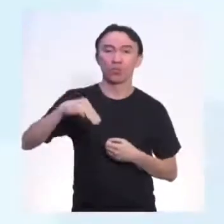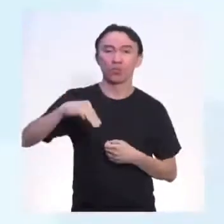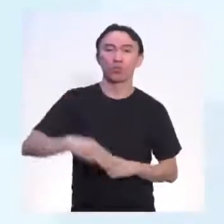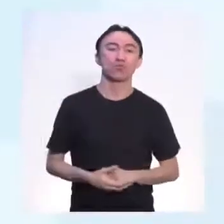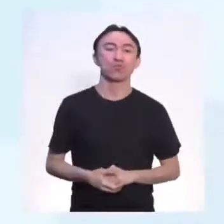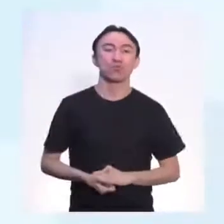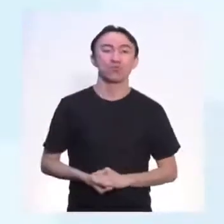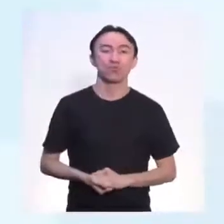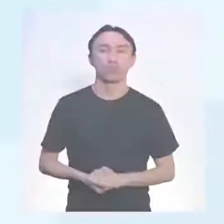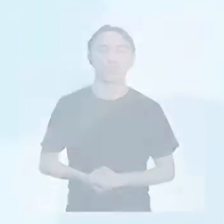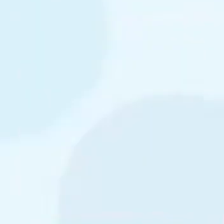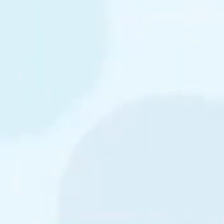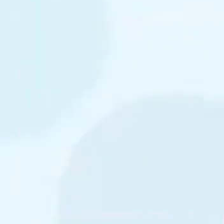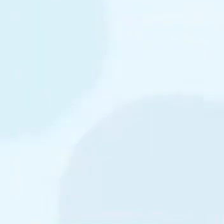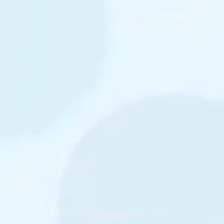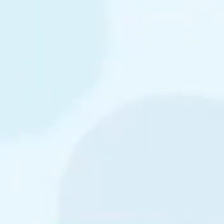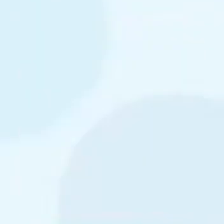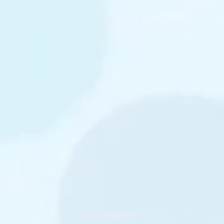minutos.